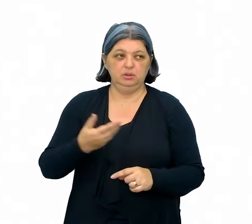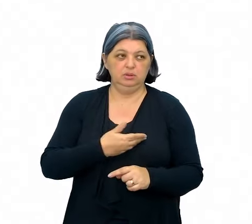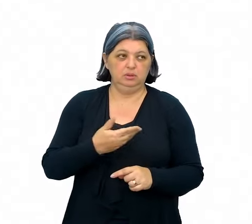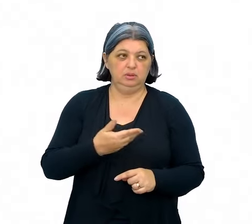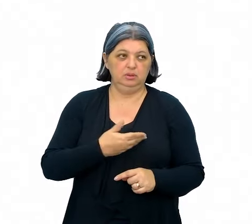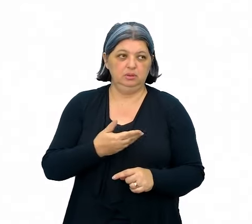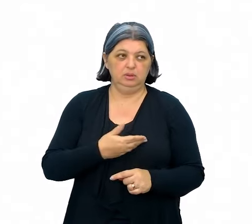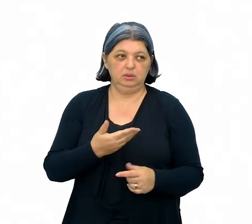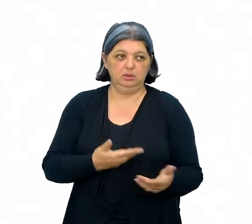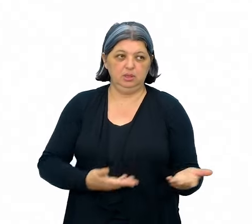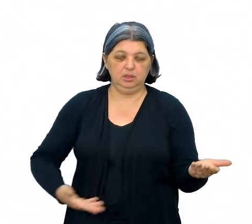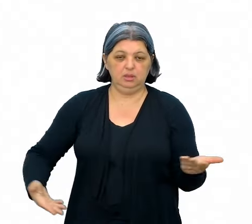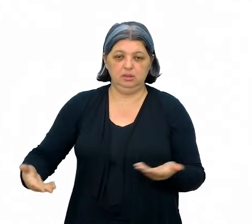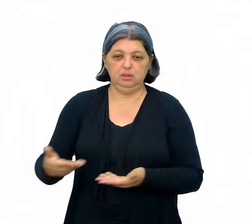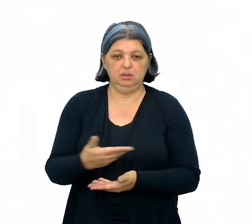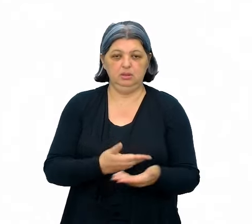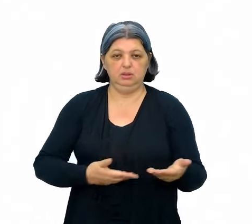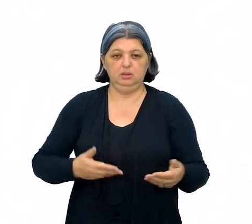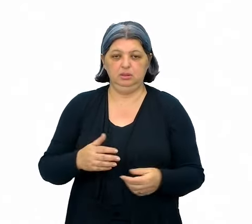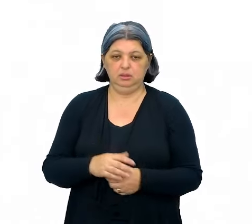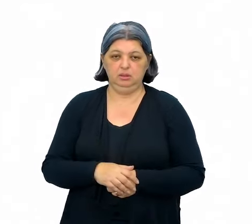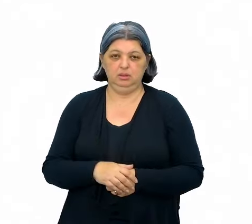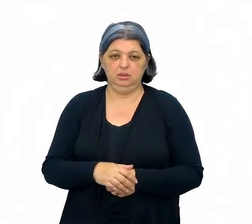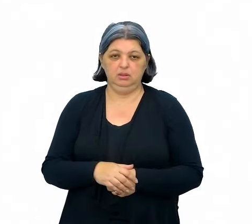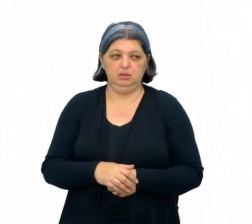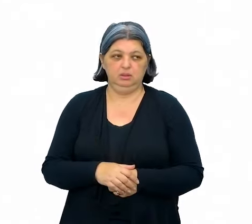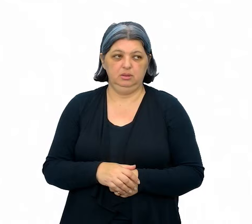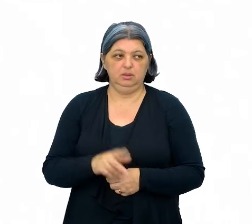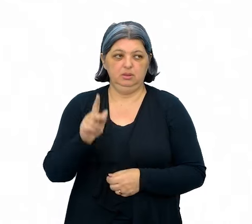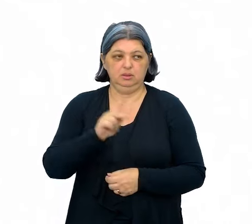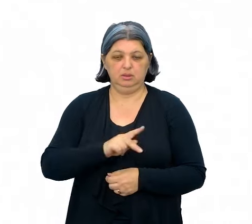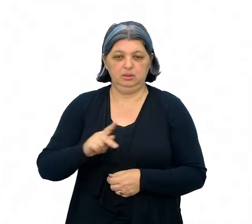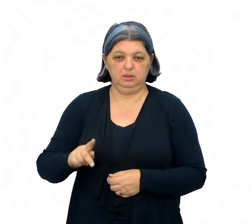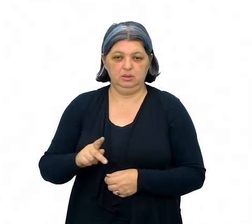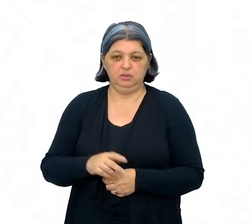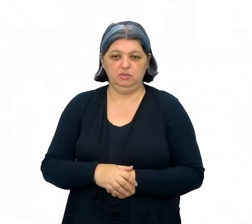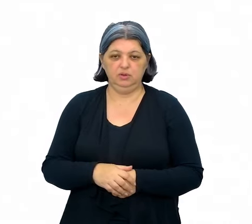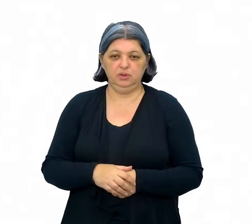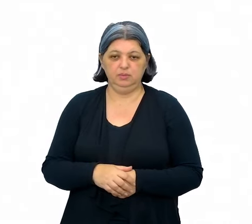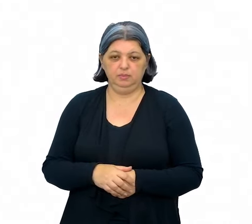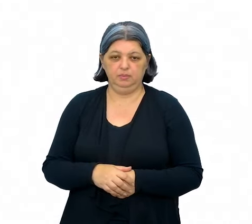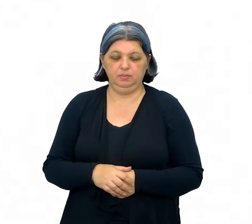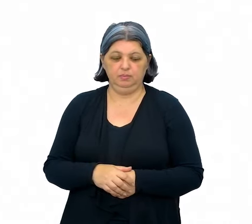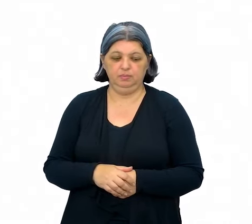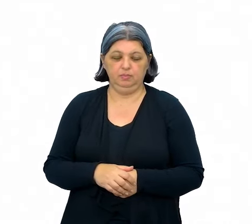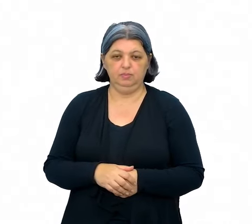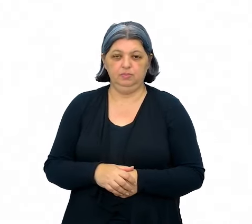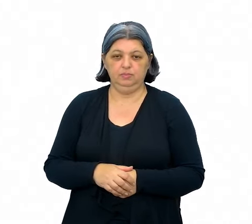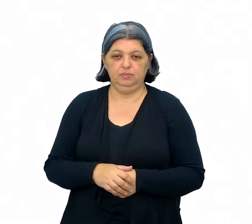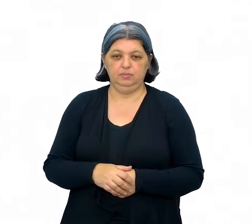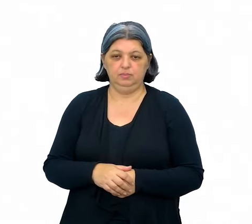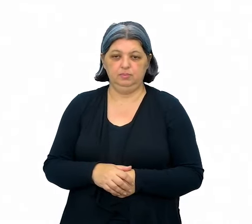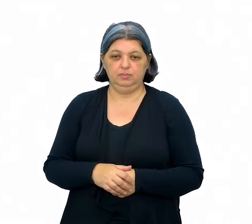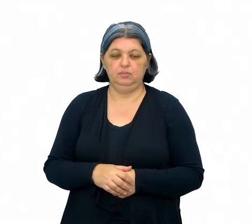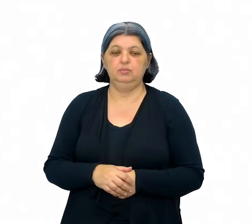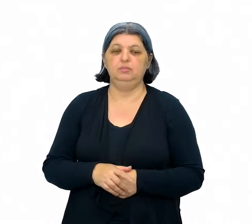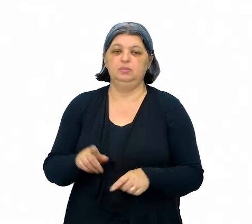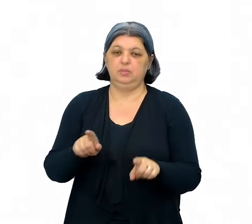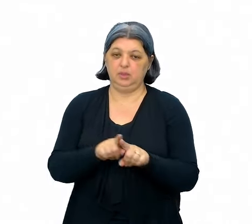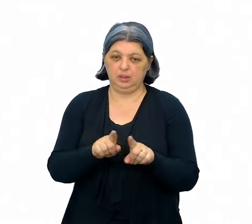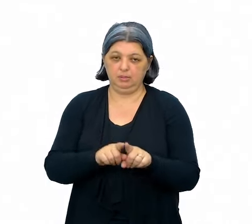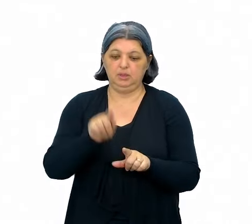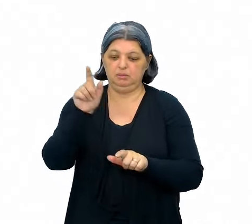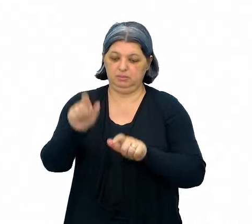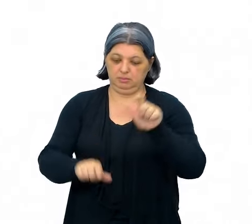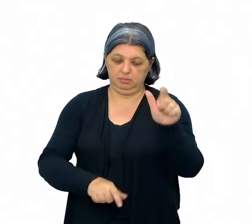e com a do ou da professor e professora. Considerando que esses estudantes ainda estão